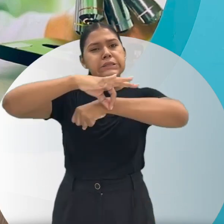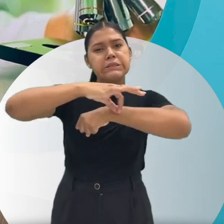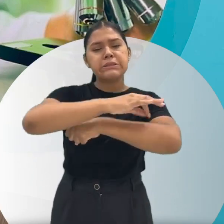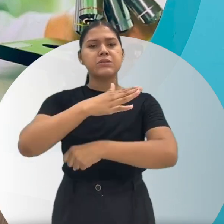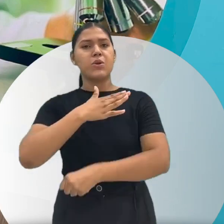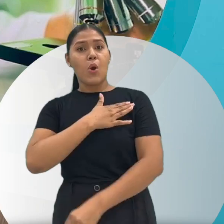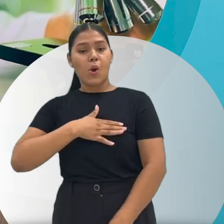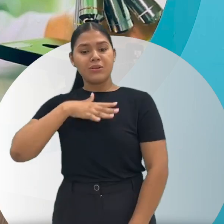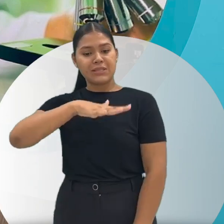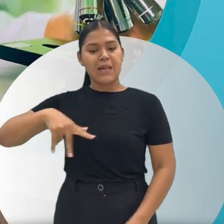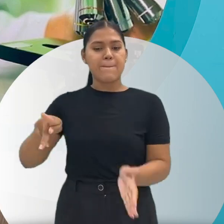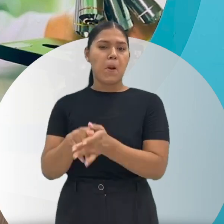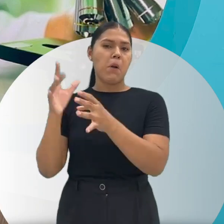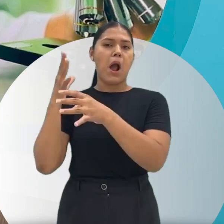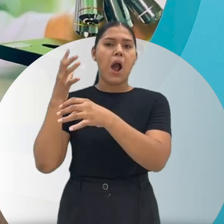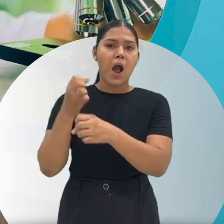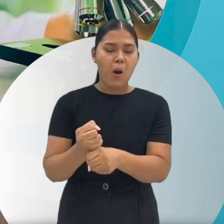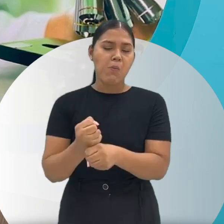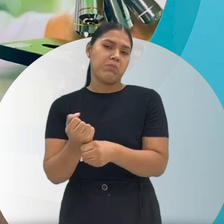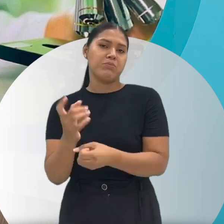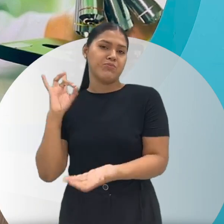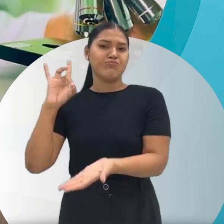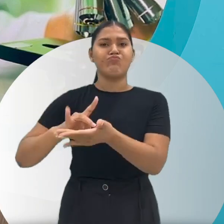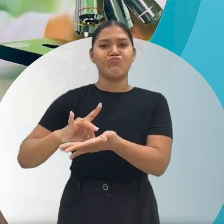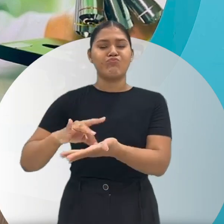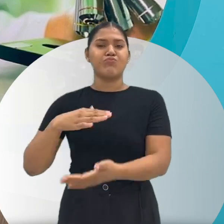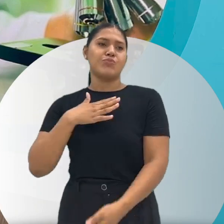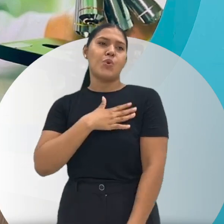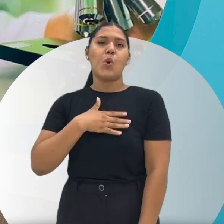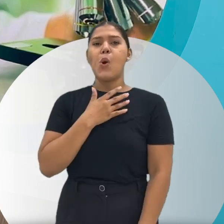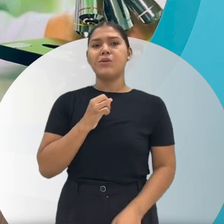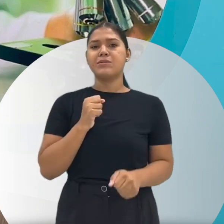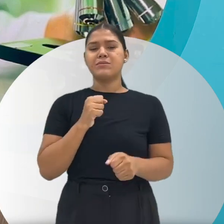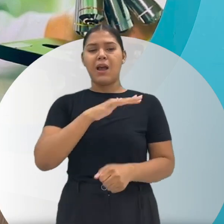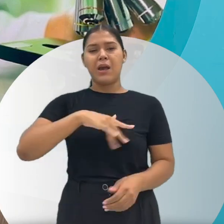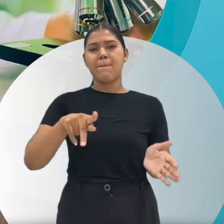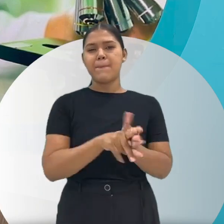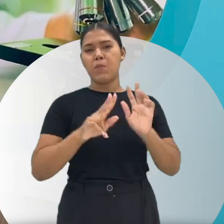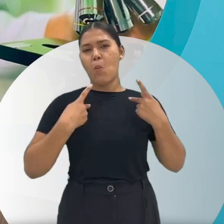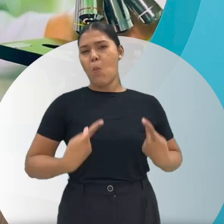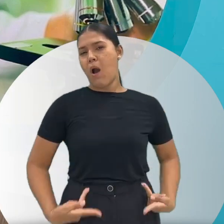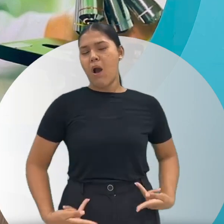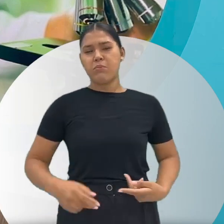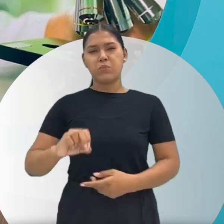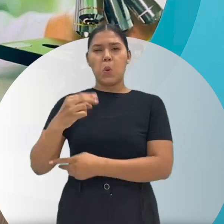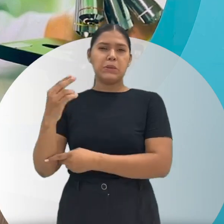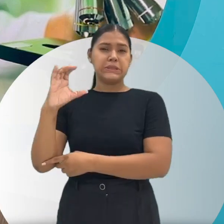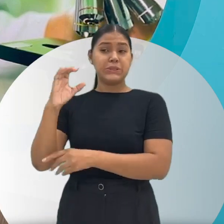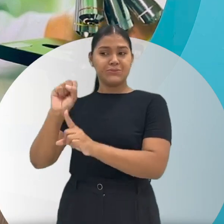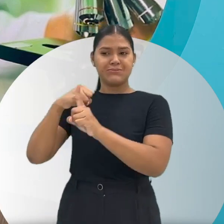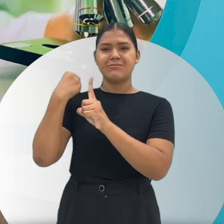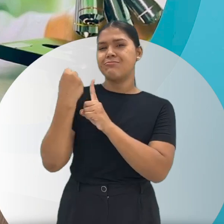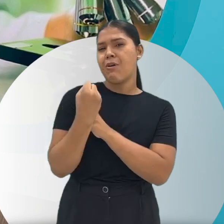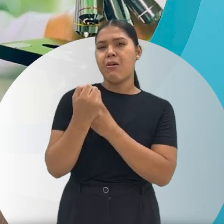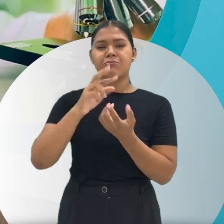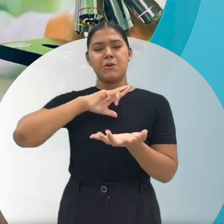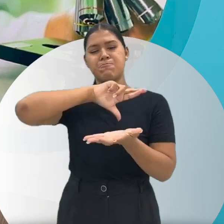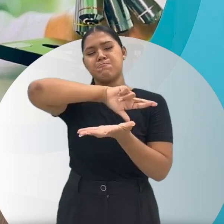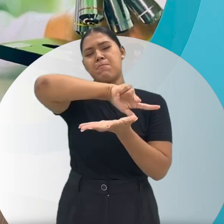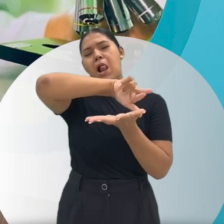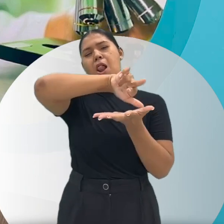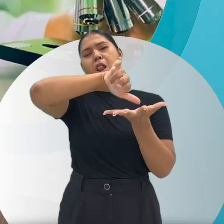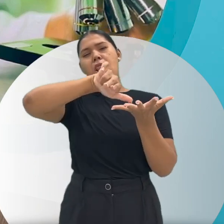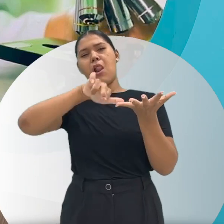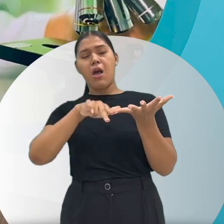áreas de exatas ou não, né? Também assim eu tenho mais afinidade com as humanas, com as sociais. Então assim, dar essas